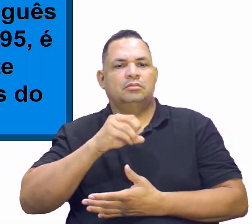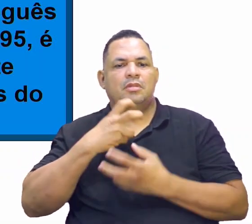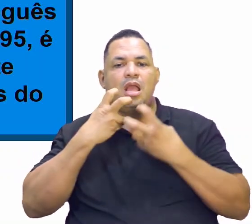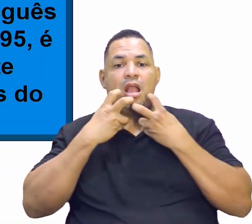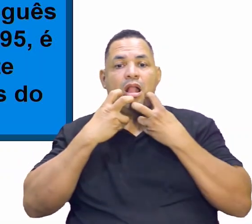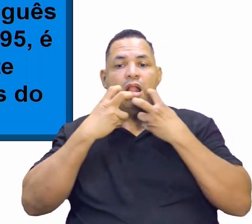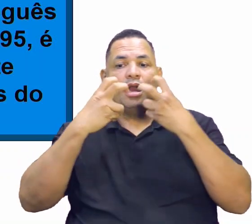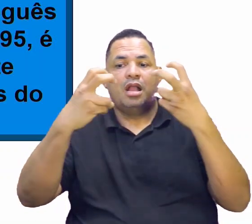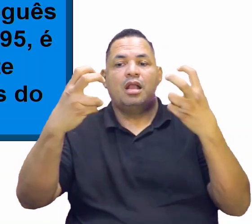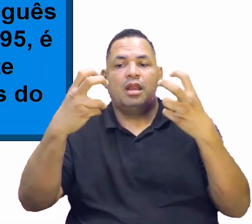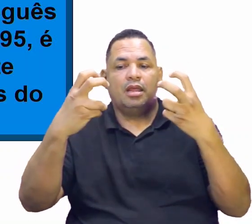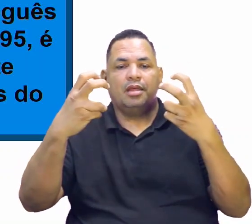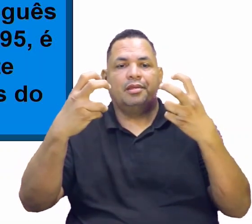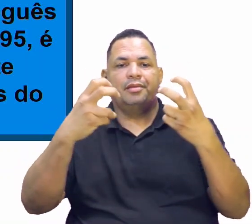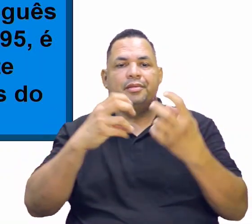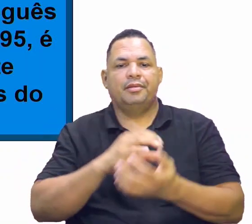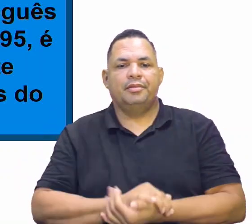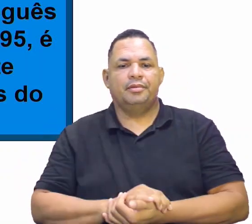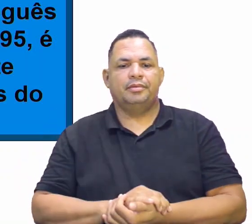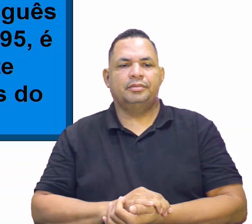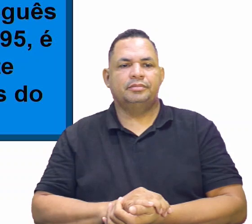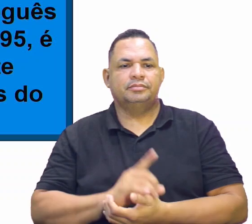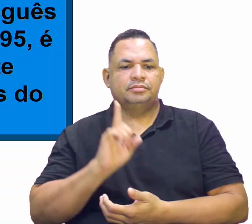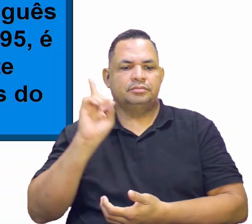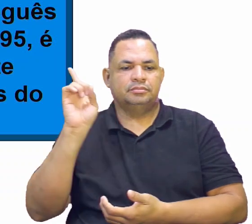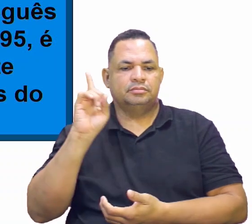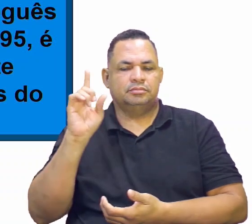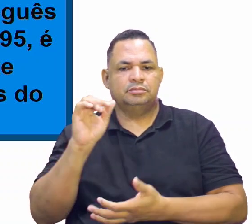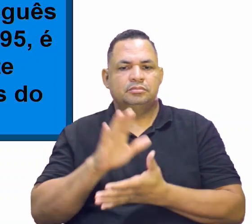Grito, de Edvard Munch, de